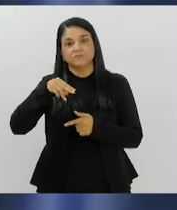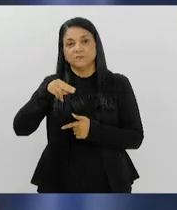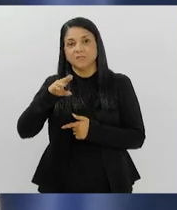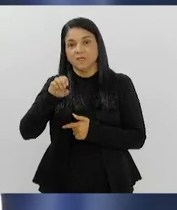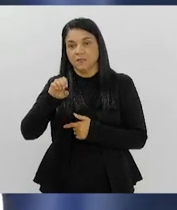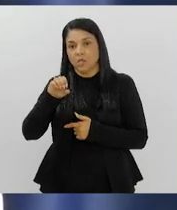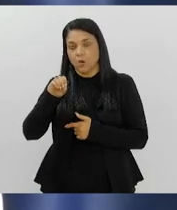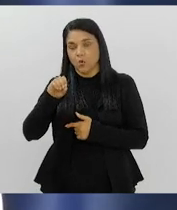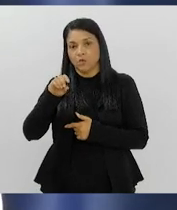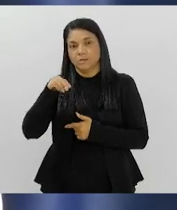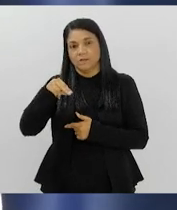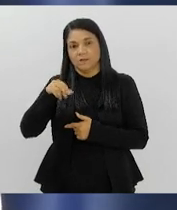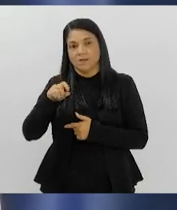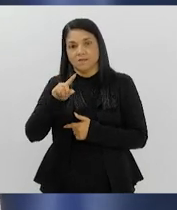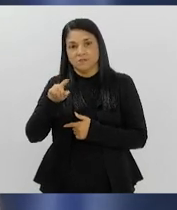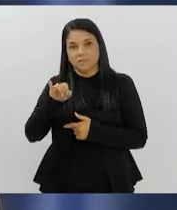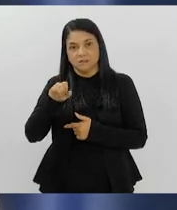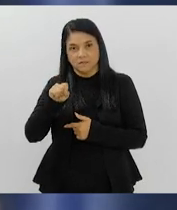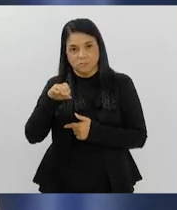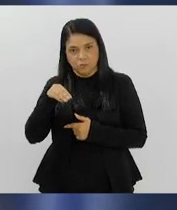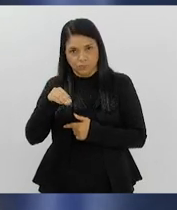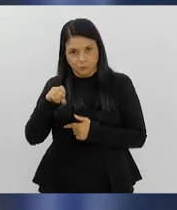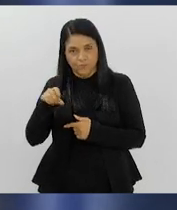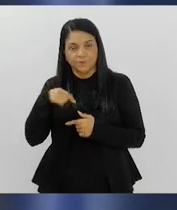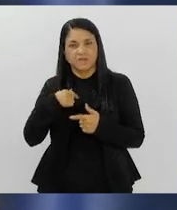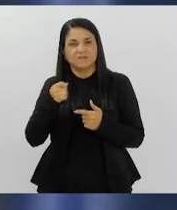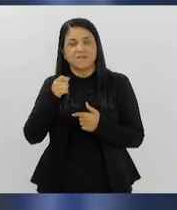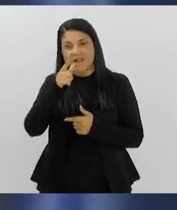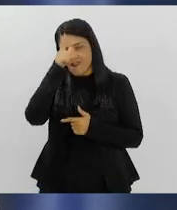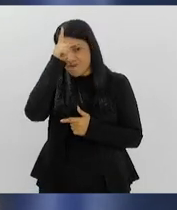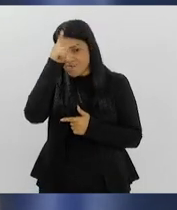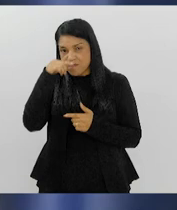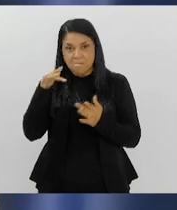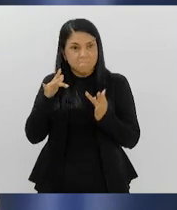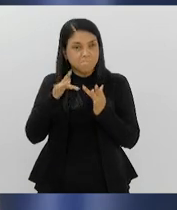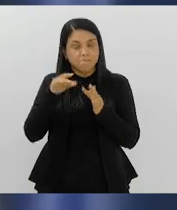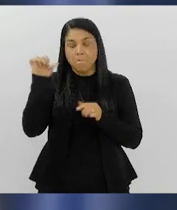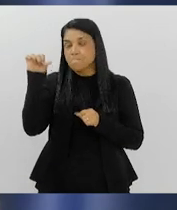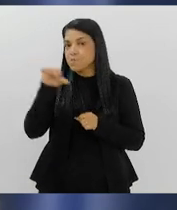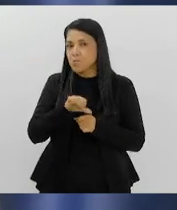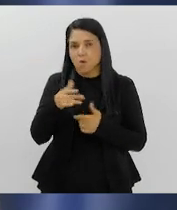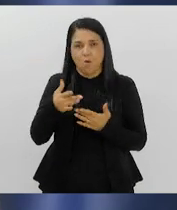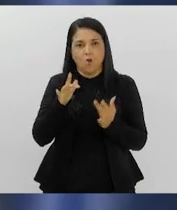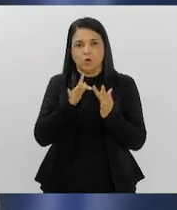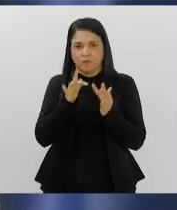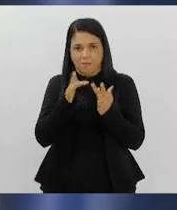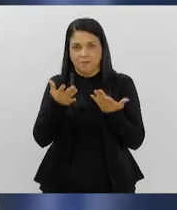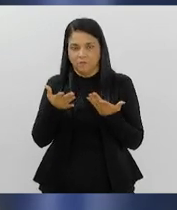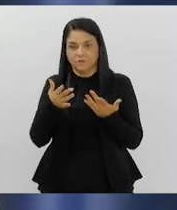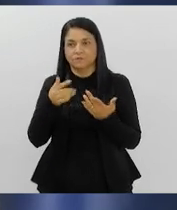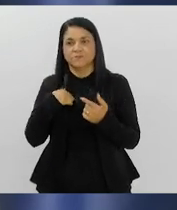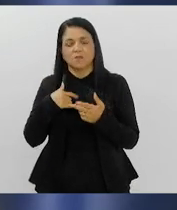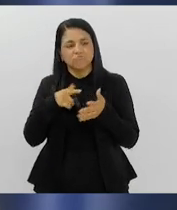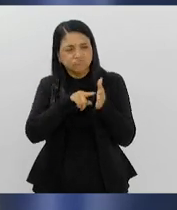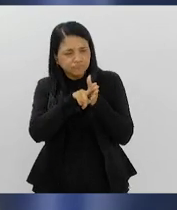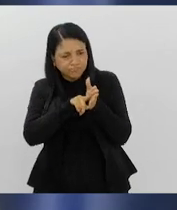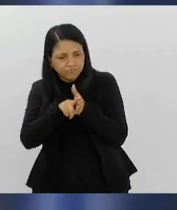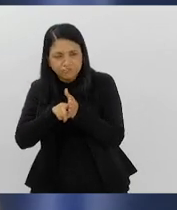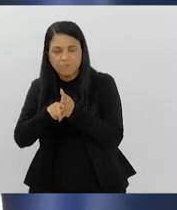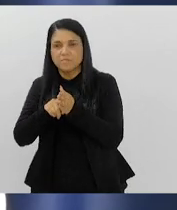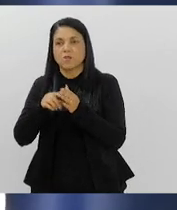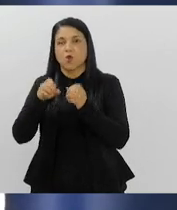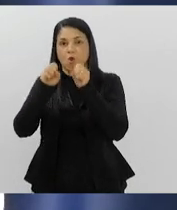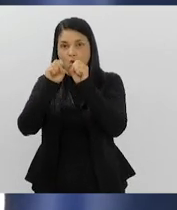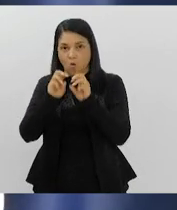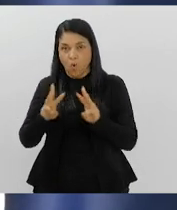mais diluído. E depois eu, né, fui buscar, me inteirar mais do tema, e eu vi uma pesquisa da ONU que, inclusive,